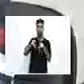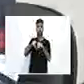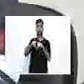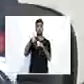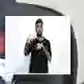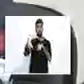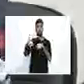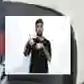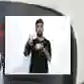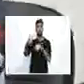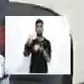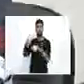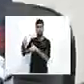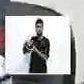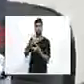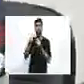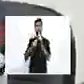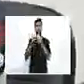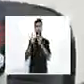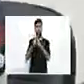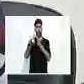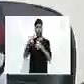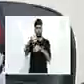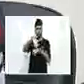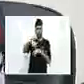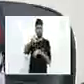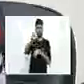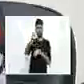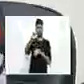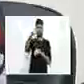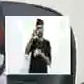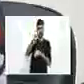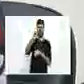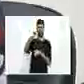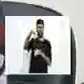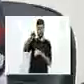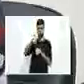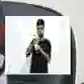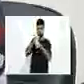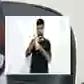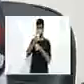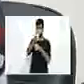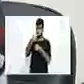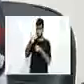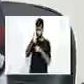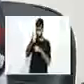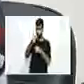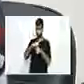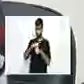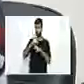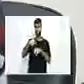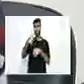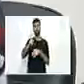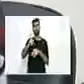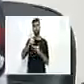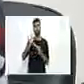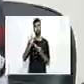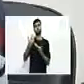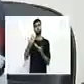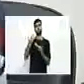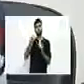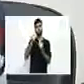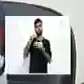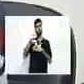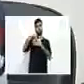eão no canti do céu em 2011 Santo Antônio e eu fiquei à